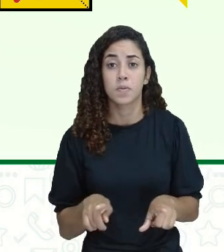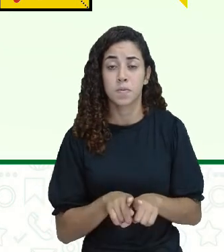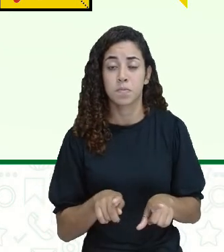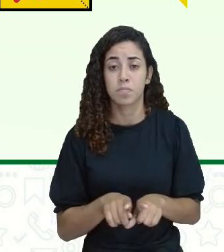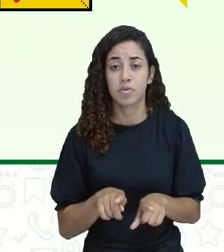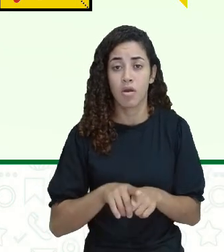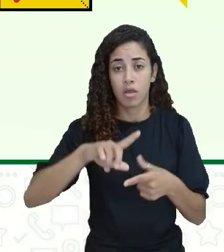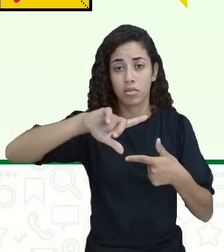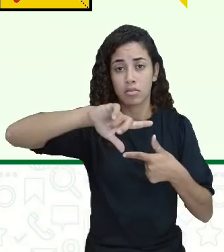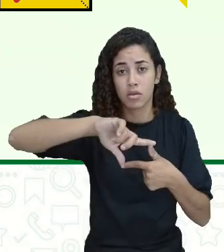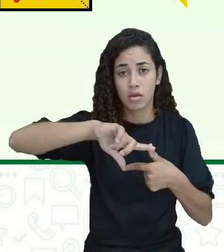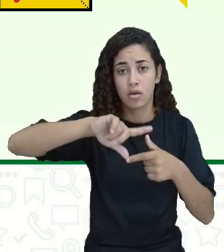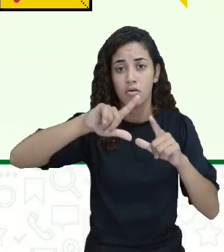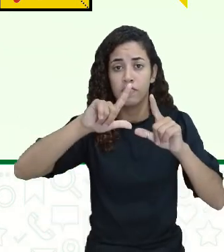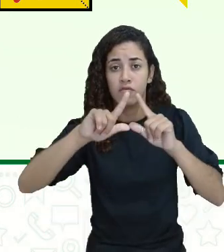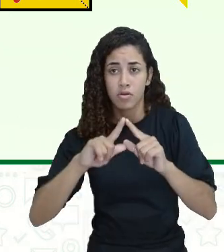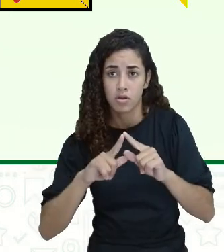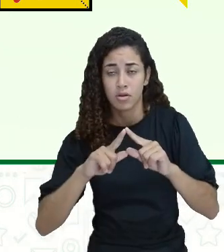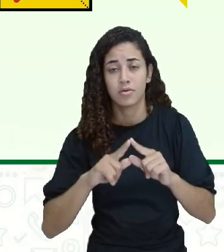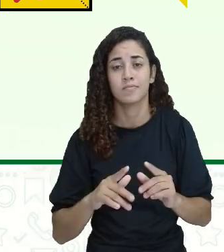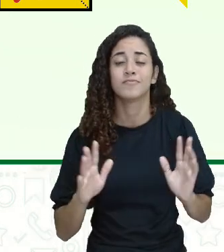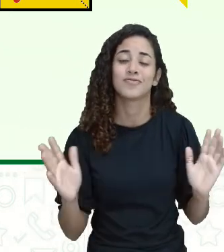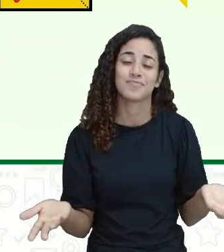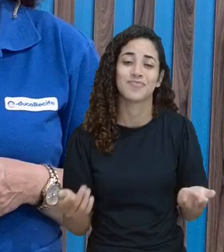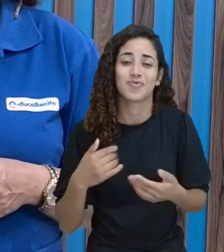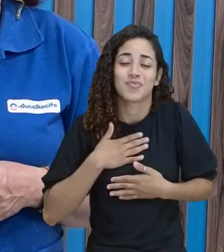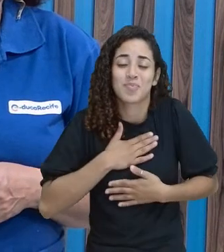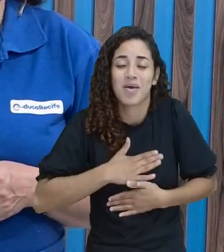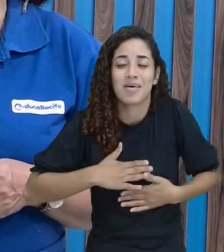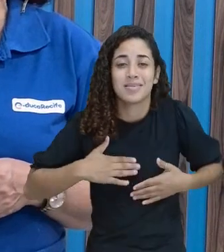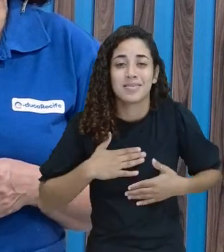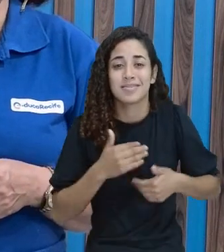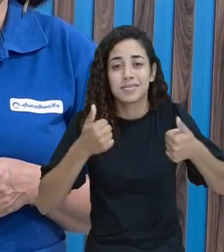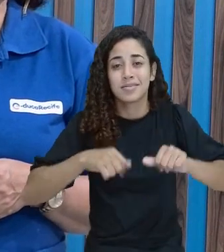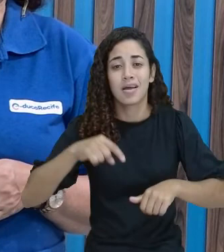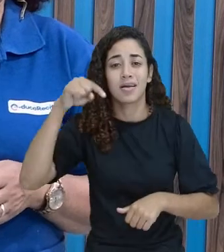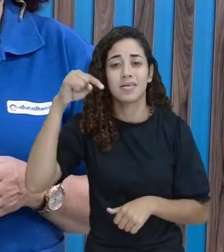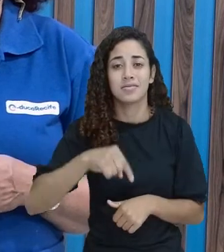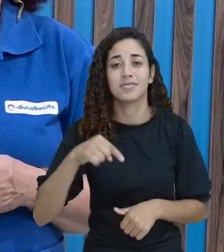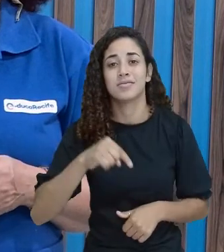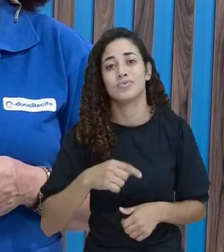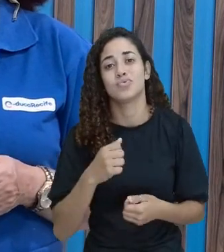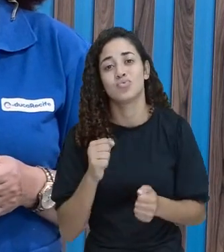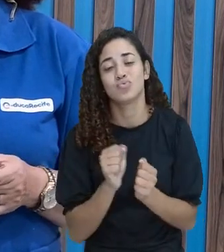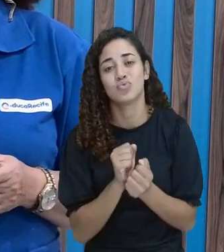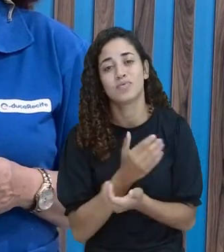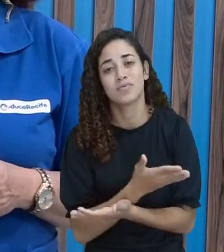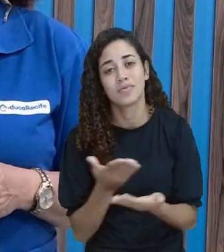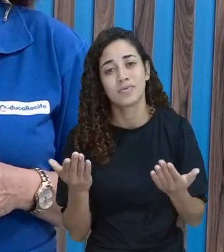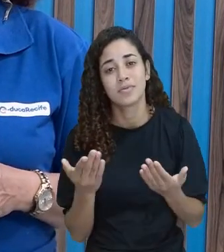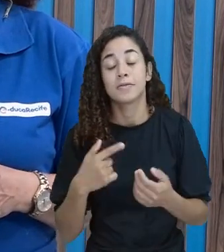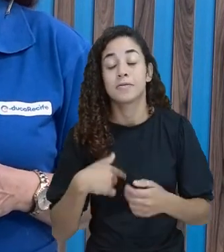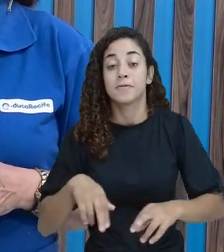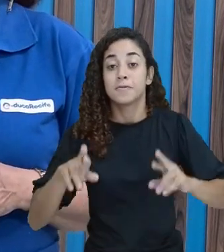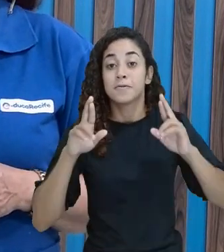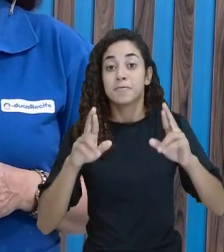do triângulo, tá? Gente, foi um prazer estar com vocês. E eu espero contar